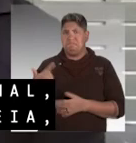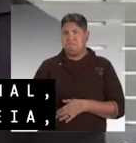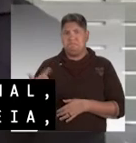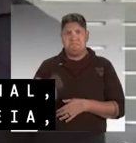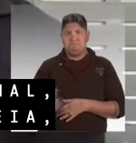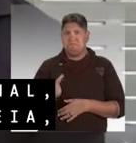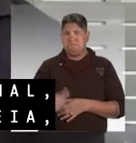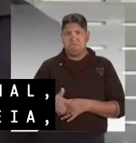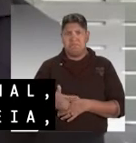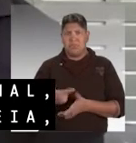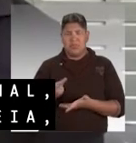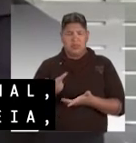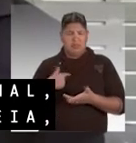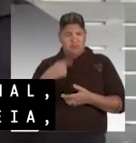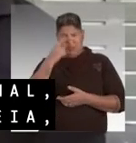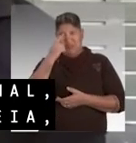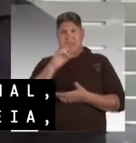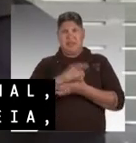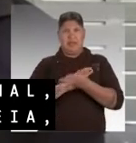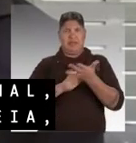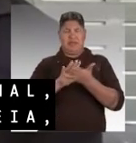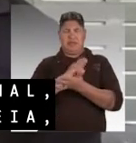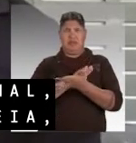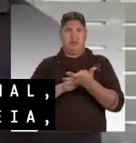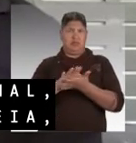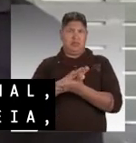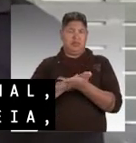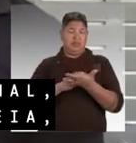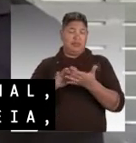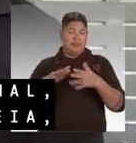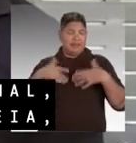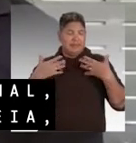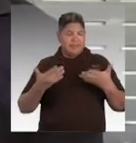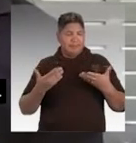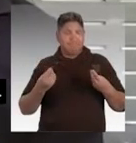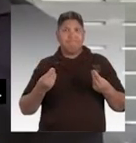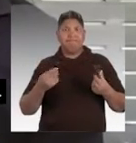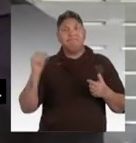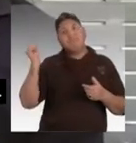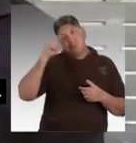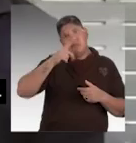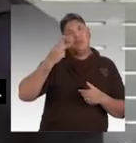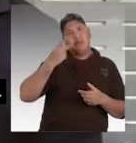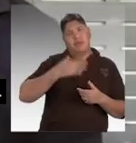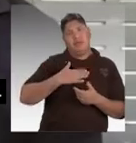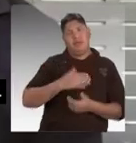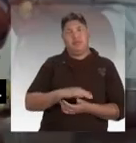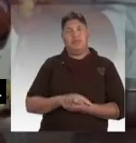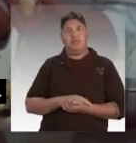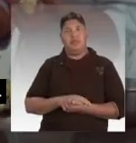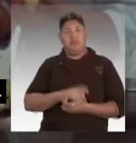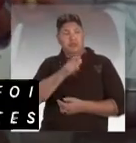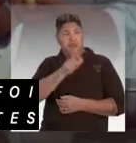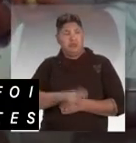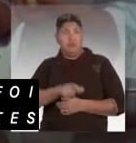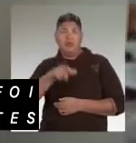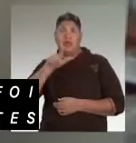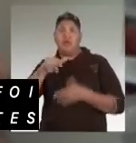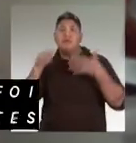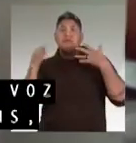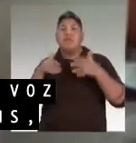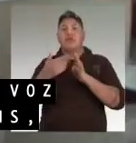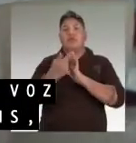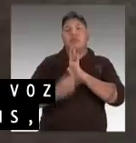eu não tinha uma ideia, então foi difícil para mim. Kelvin foi um